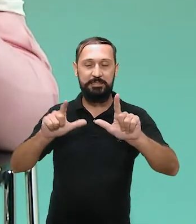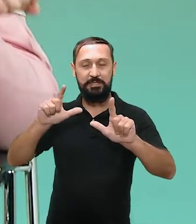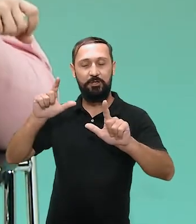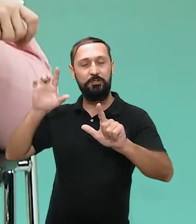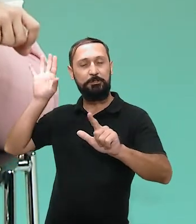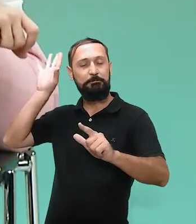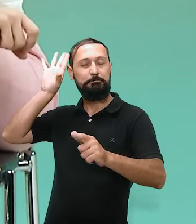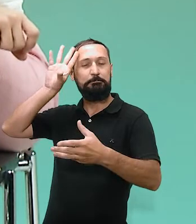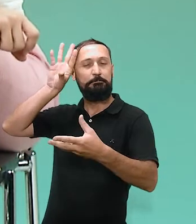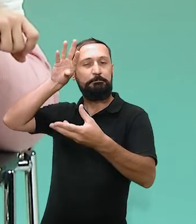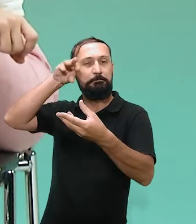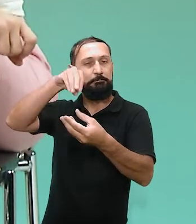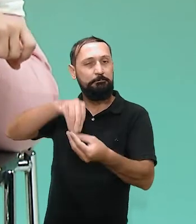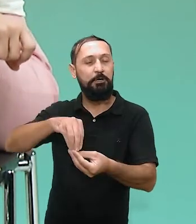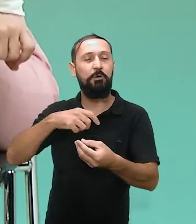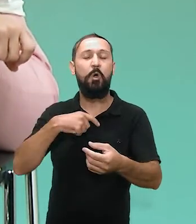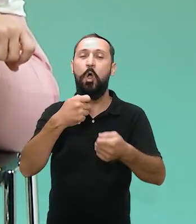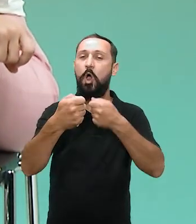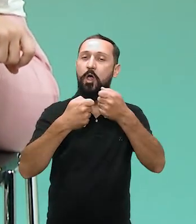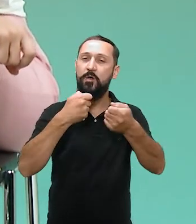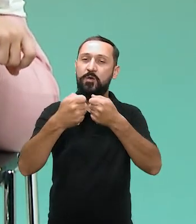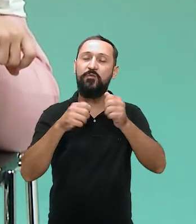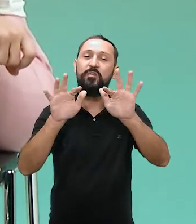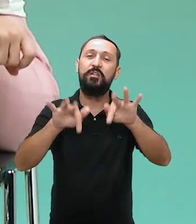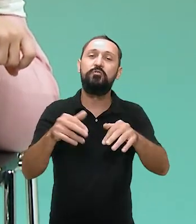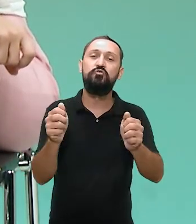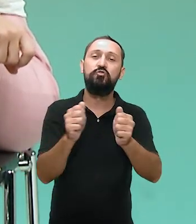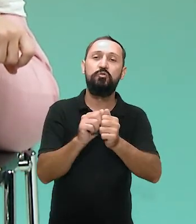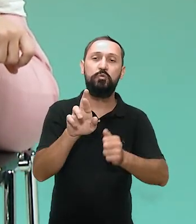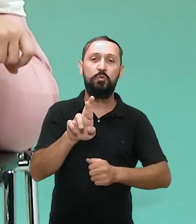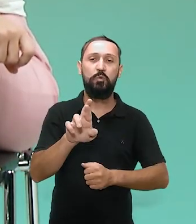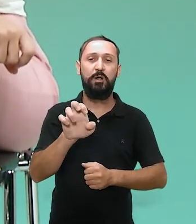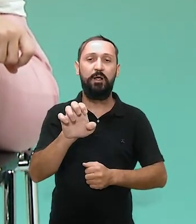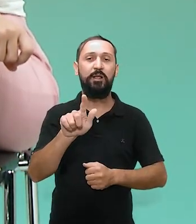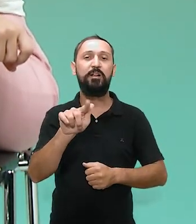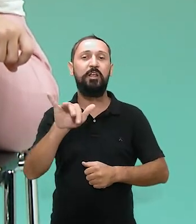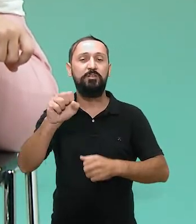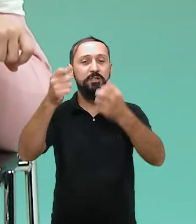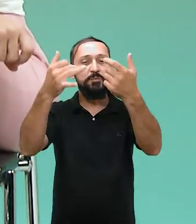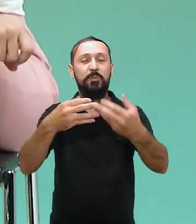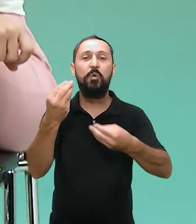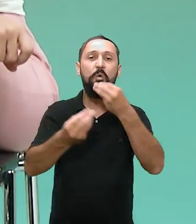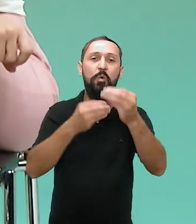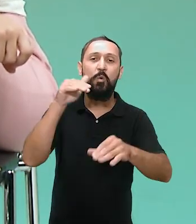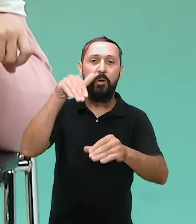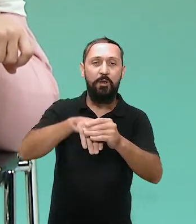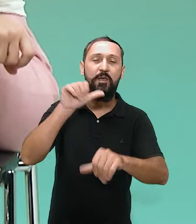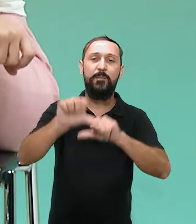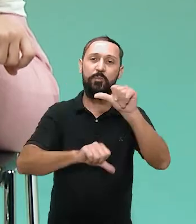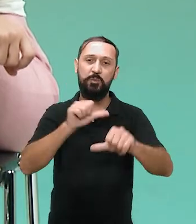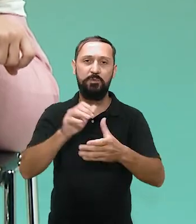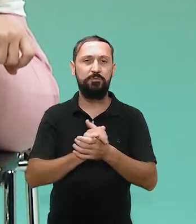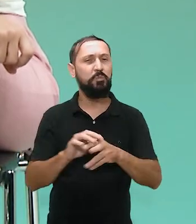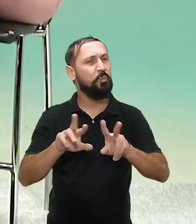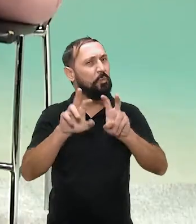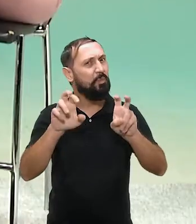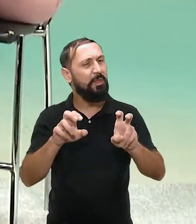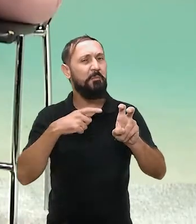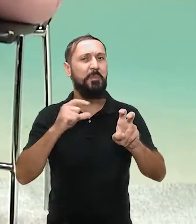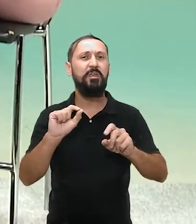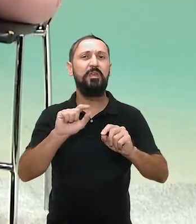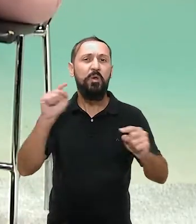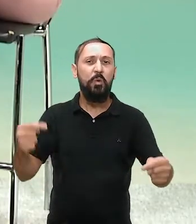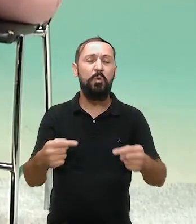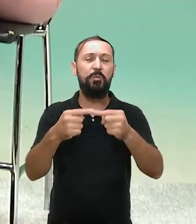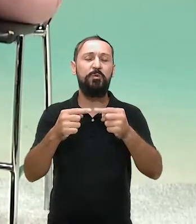finalizando essa retrospectiva agora com a entrevista do advogado Régis Carvalho, que explicou pra gente a reforma eleitoral. Pois é, não tem um